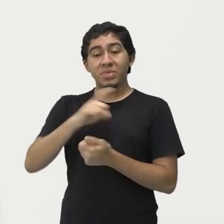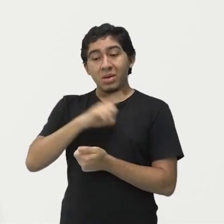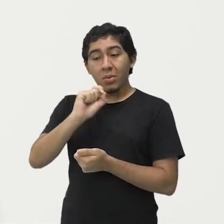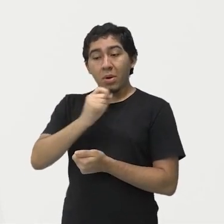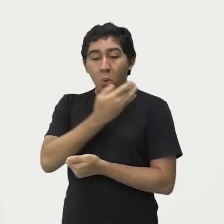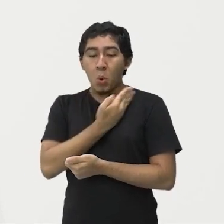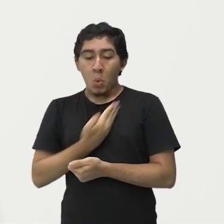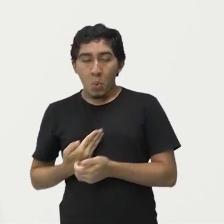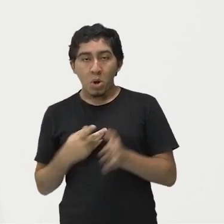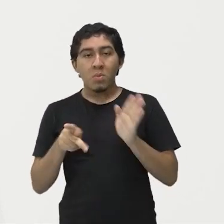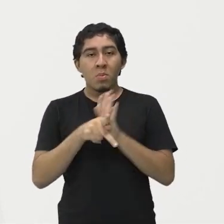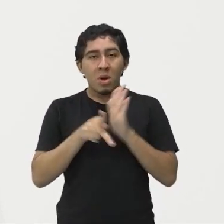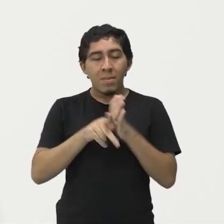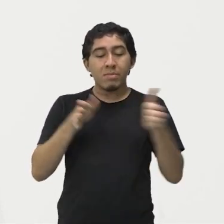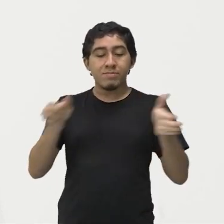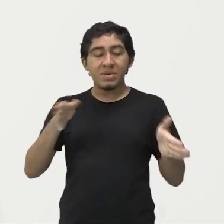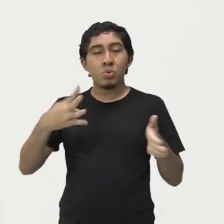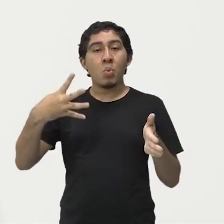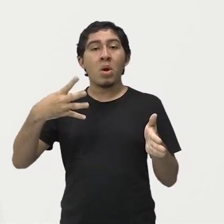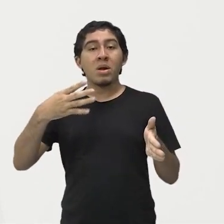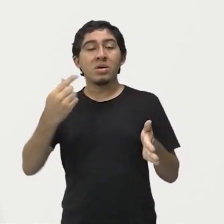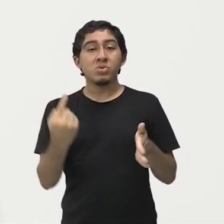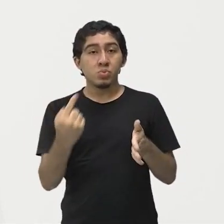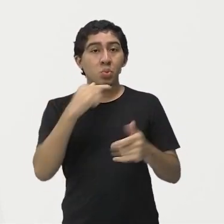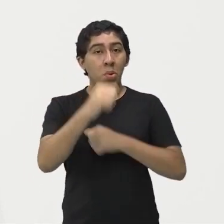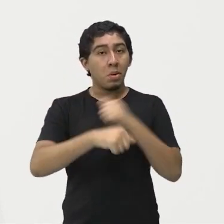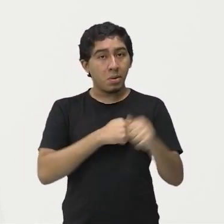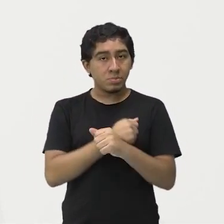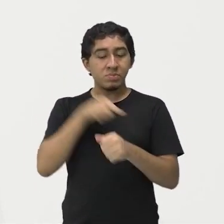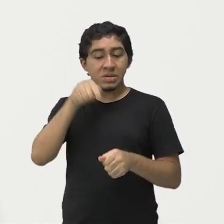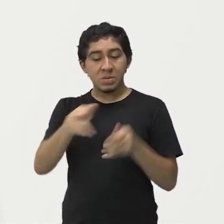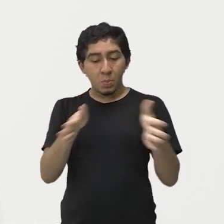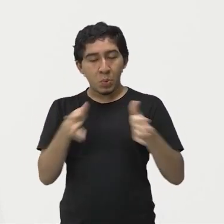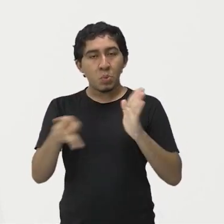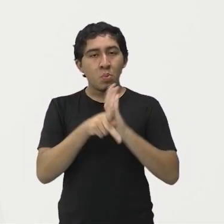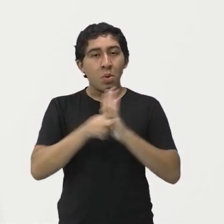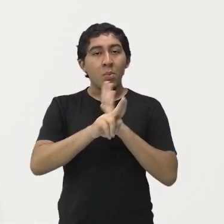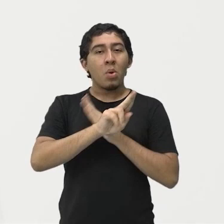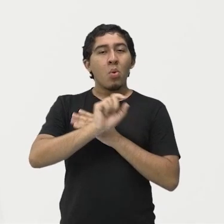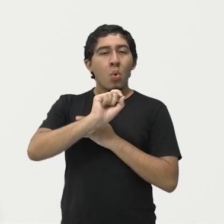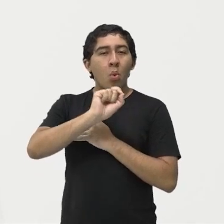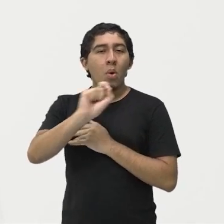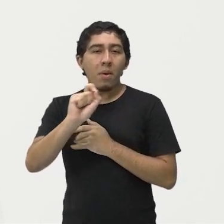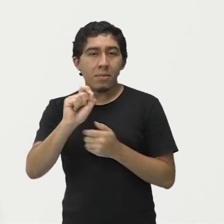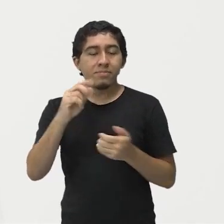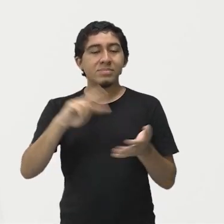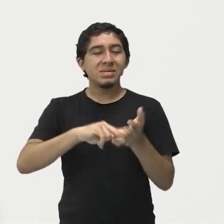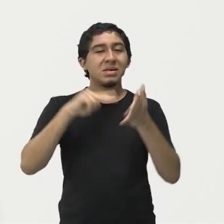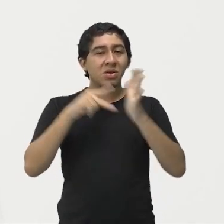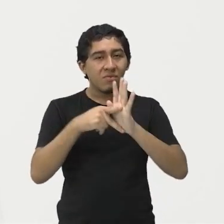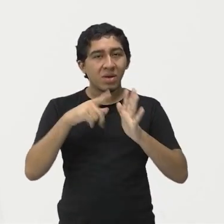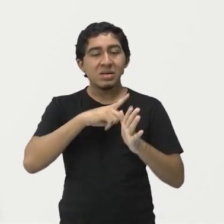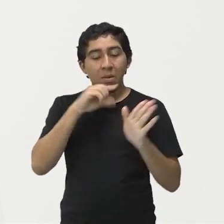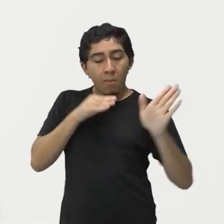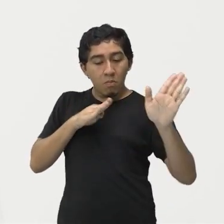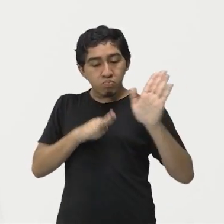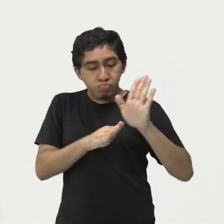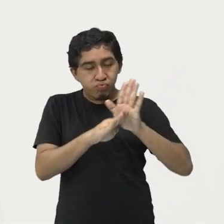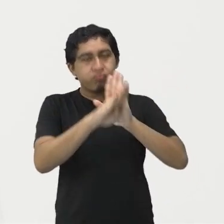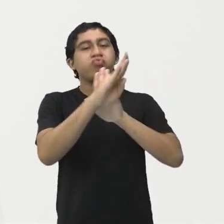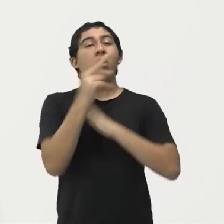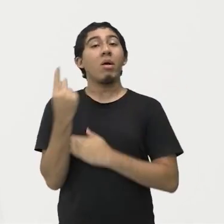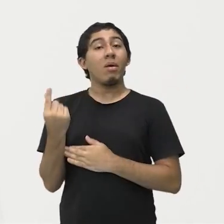41 anos, e este período se caracterizou pela hegemonia e prosperidade, ficando conhecida também como